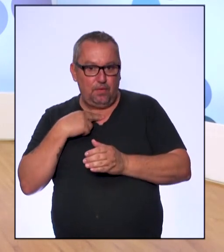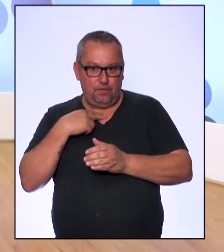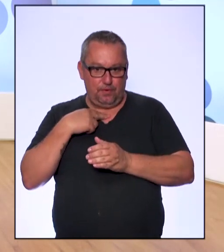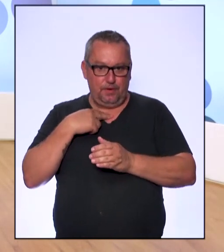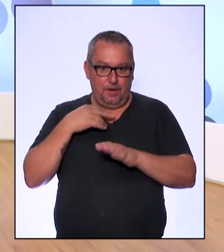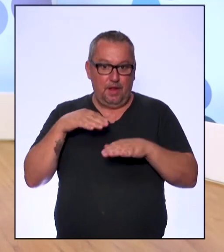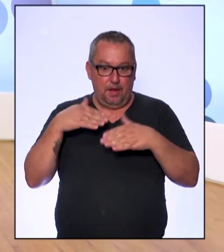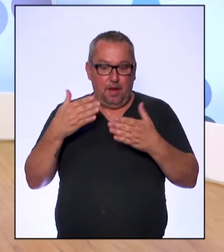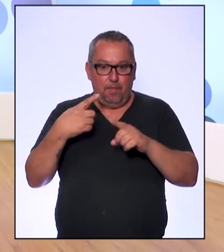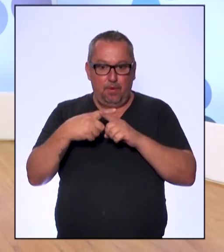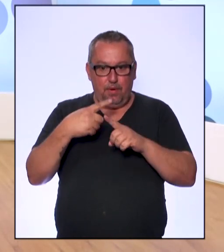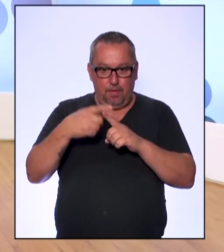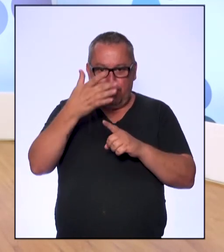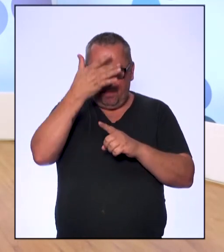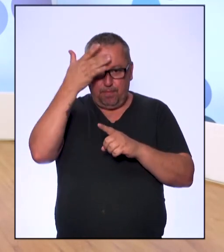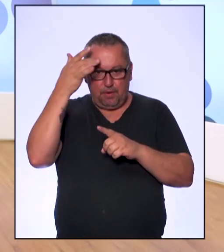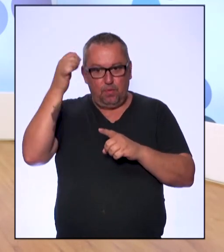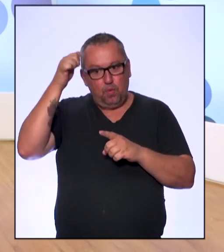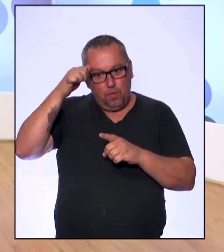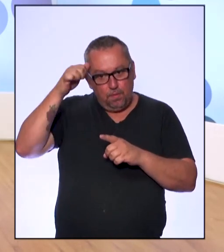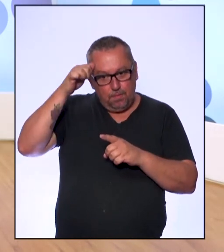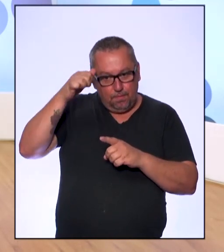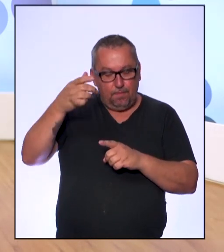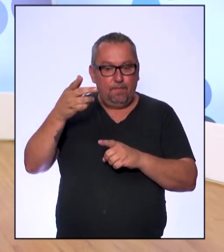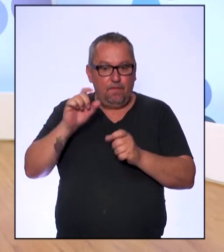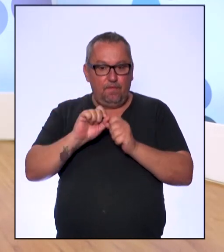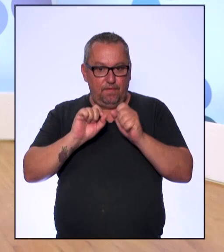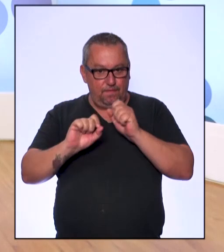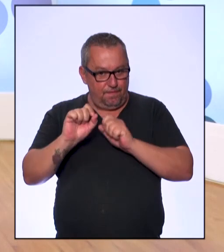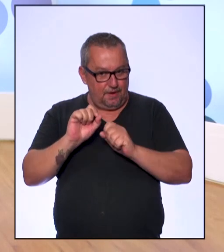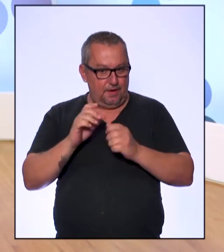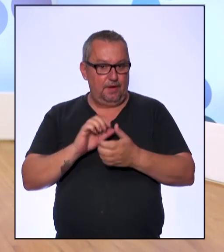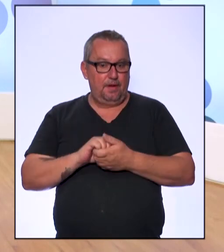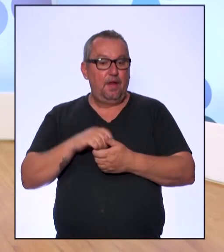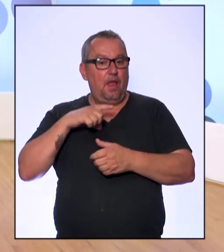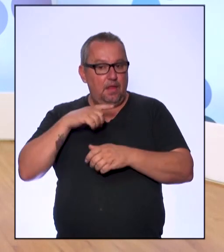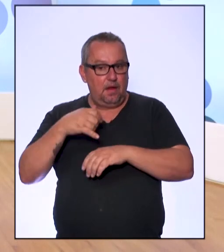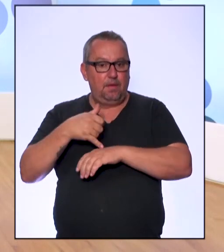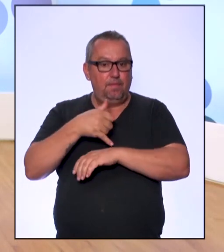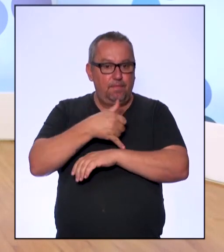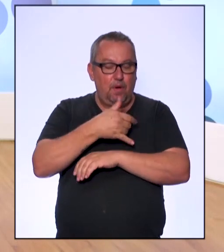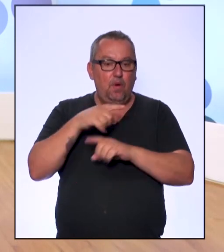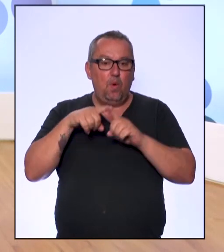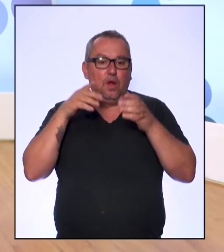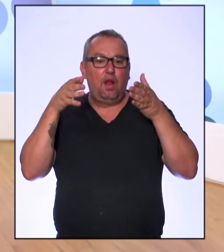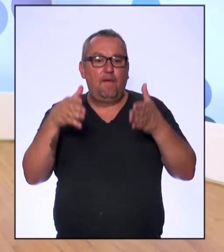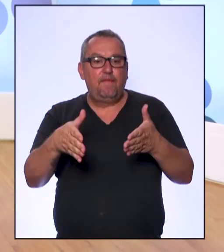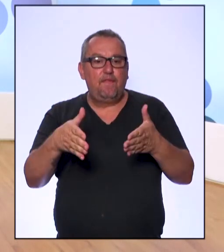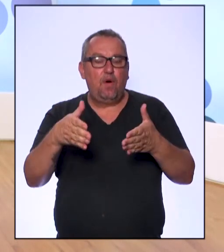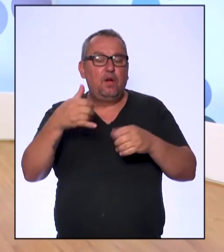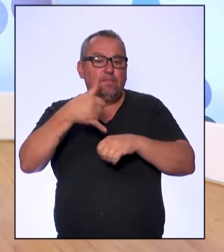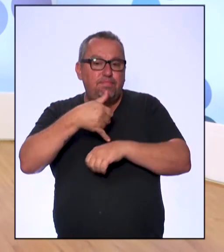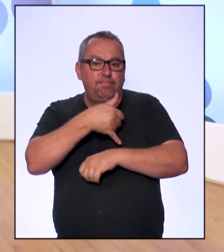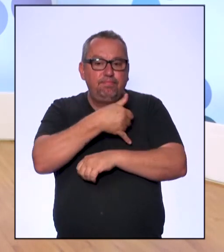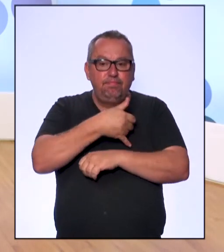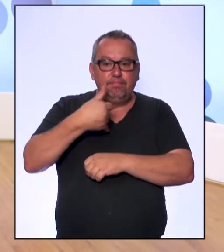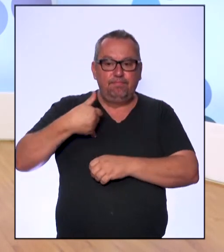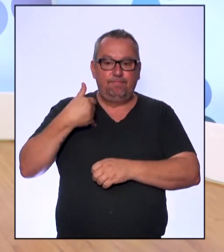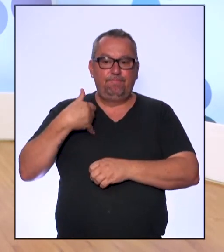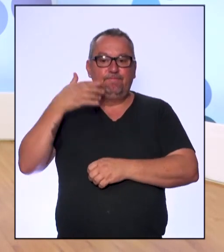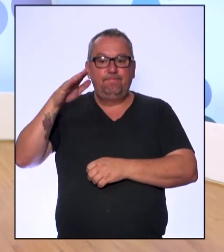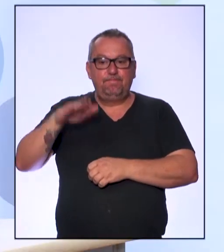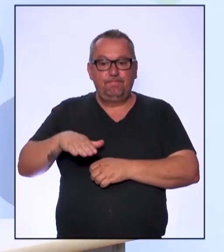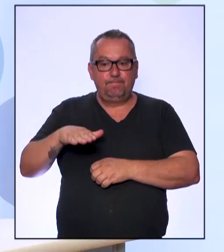Sim, realmente ela diz sobre isso. Que não pode. E o que ela aborda sobre a tatuagem em menores de idade? Ela